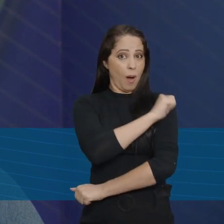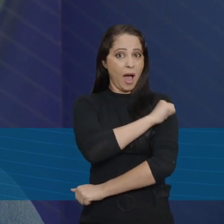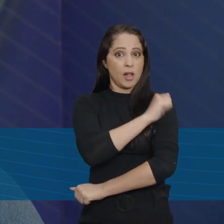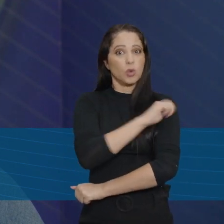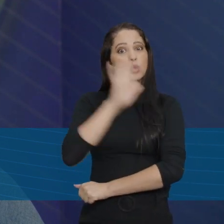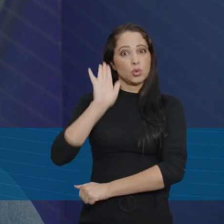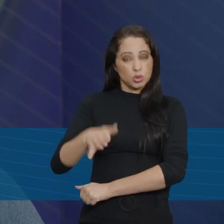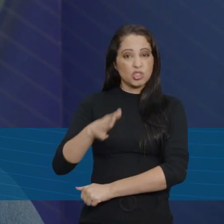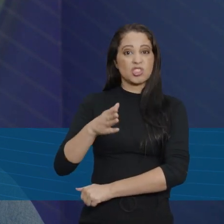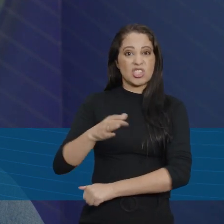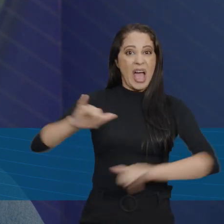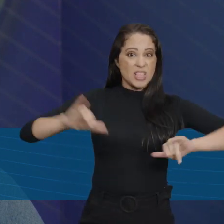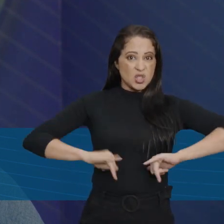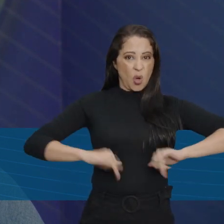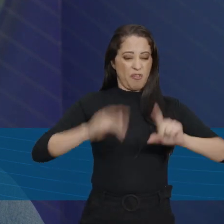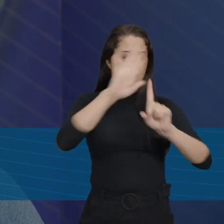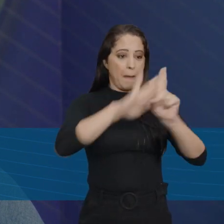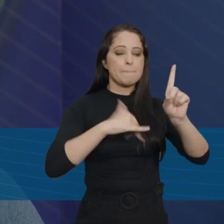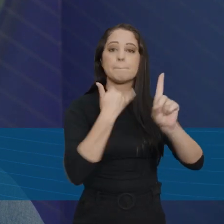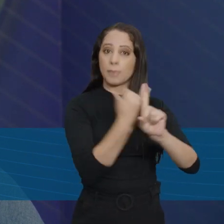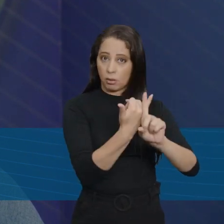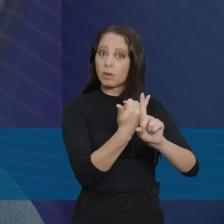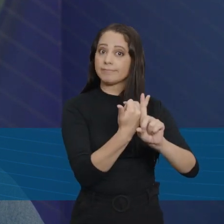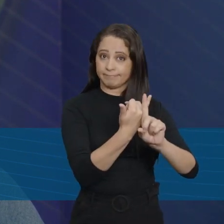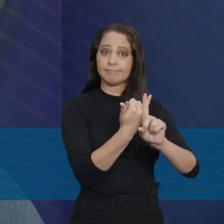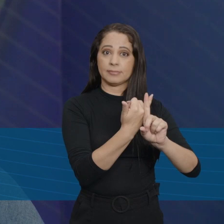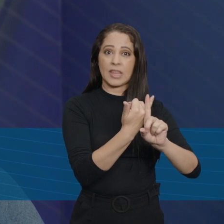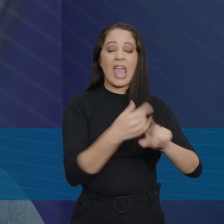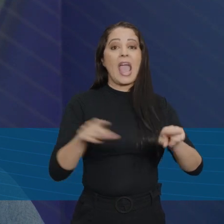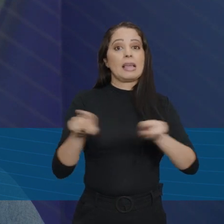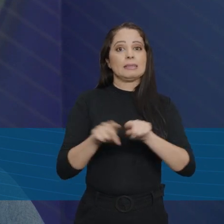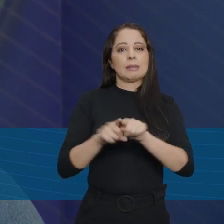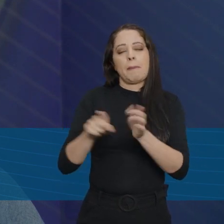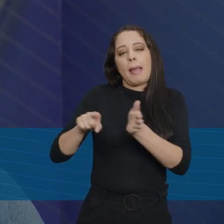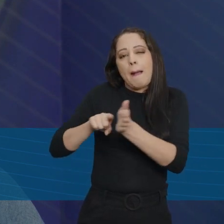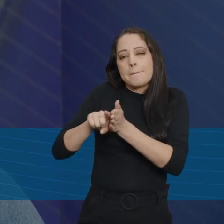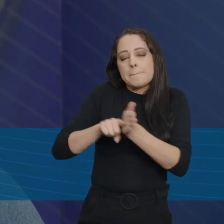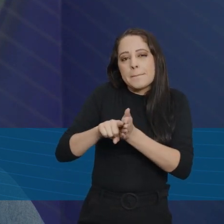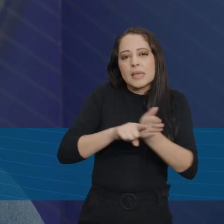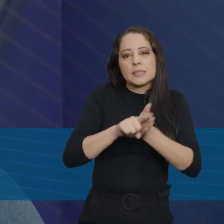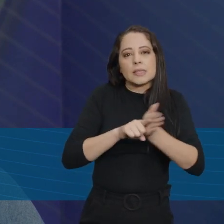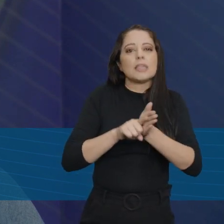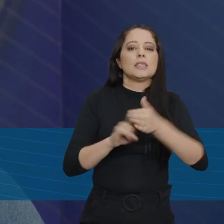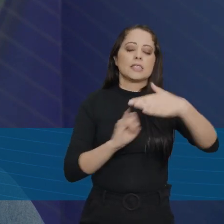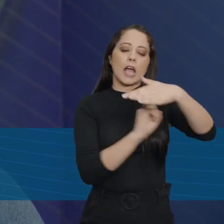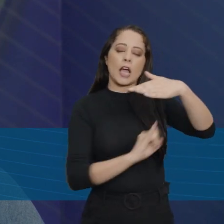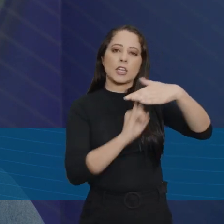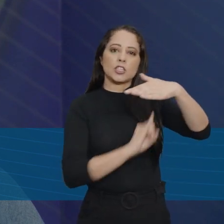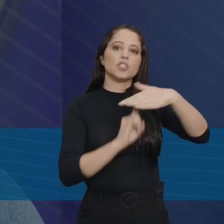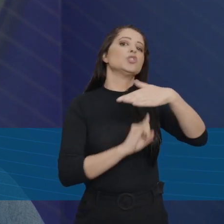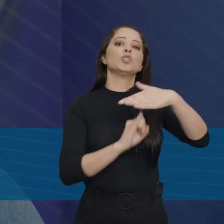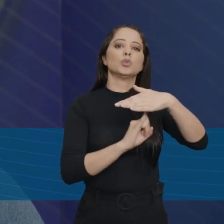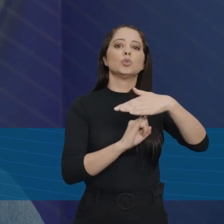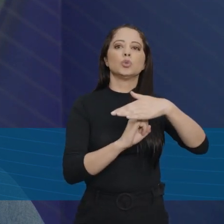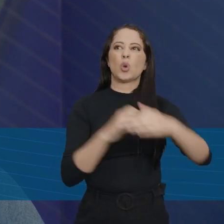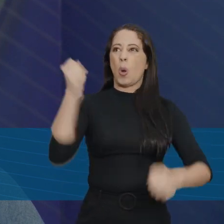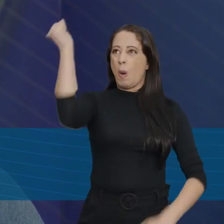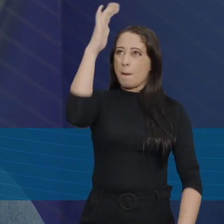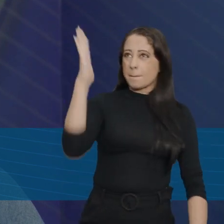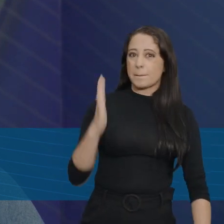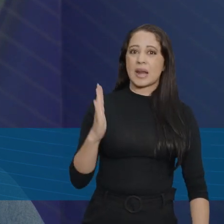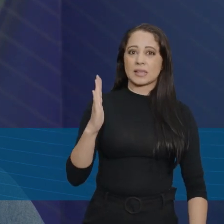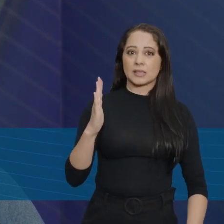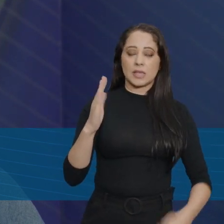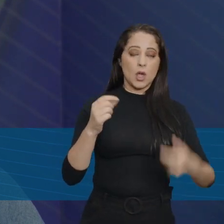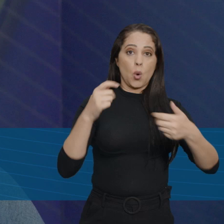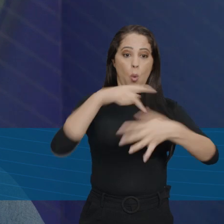40% dos estudantes afirmam já ter sofrido bullying? E de acordo também com um levantamento realizado pelo Instituto Ipsos,